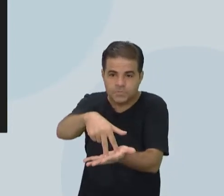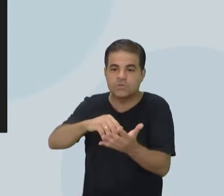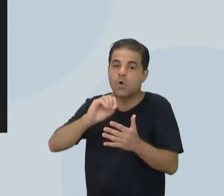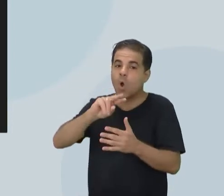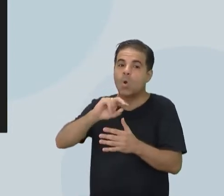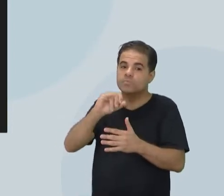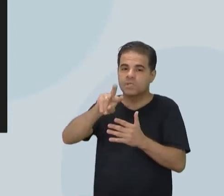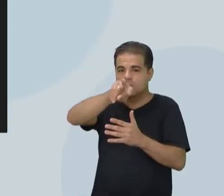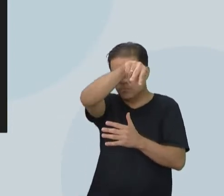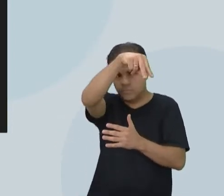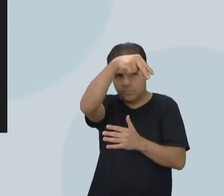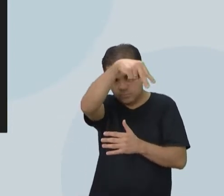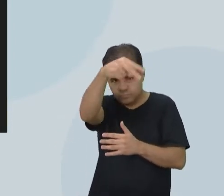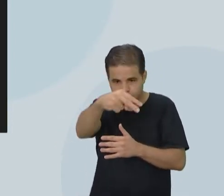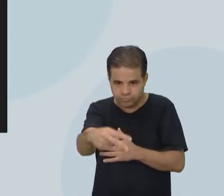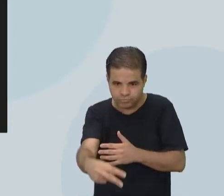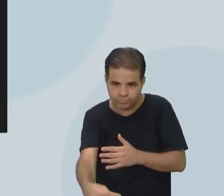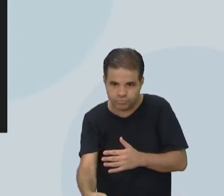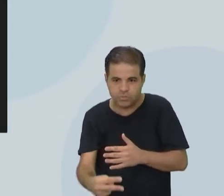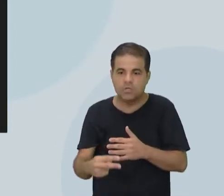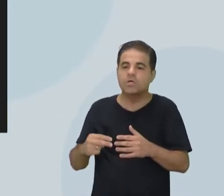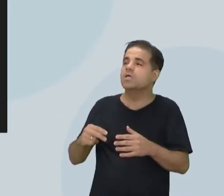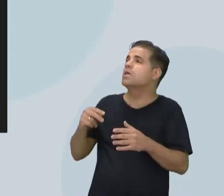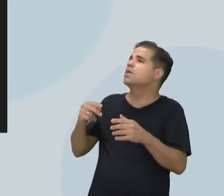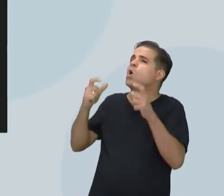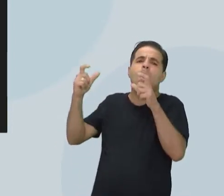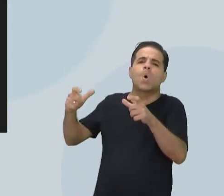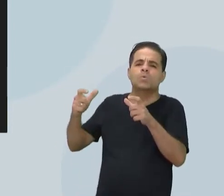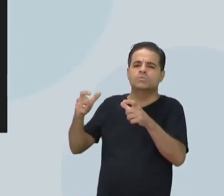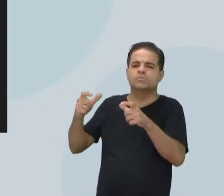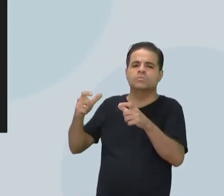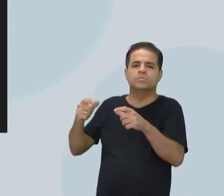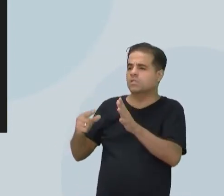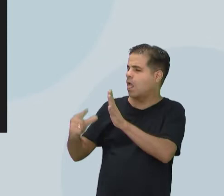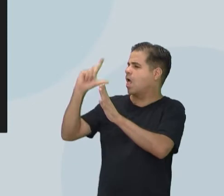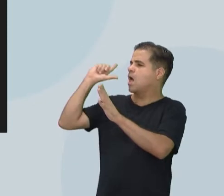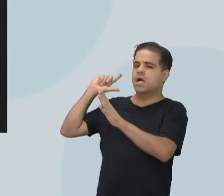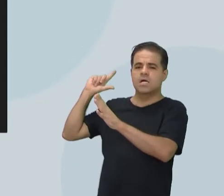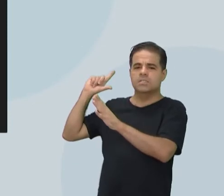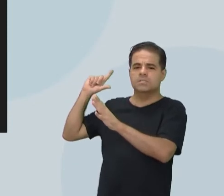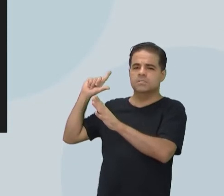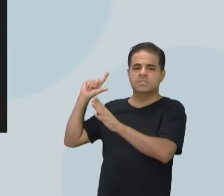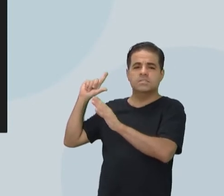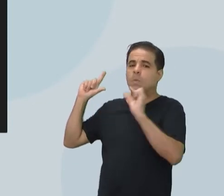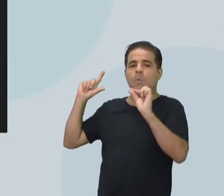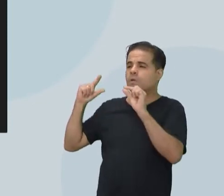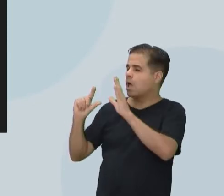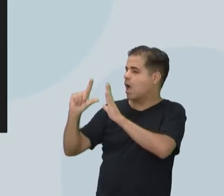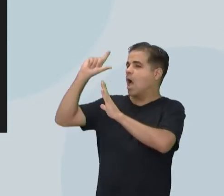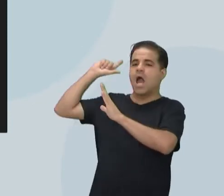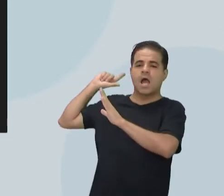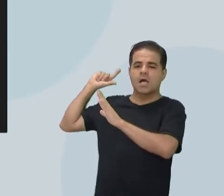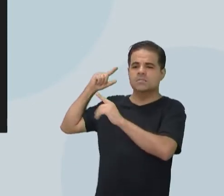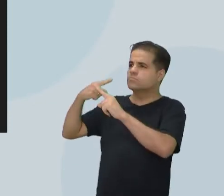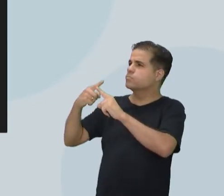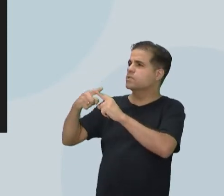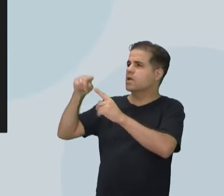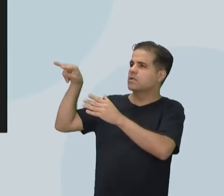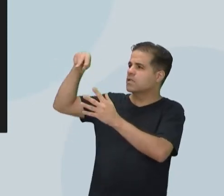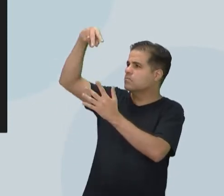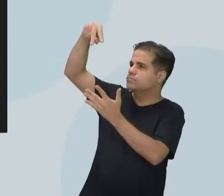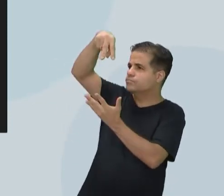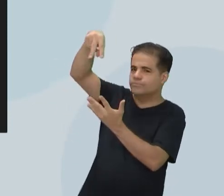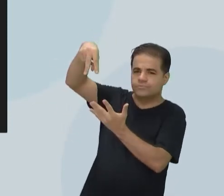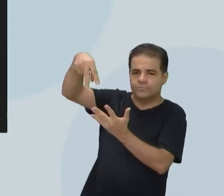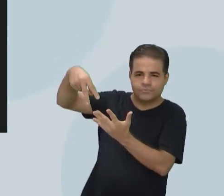E tem mais coisa, de onde ele está vindo? De onde ele está vindo? É um precipício? Sim, é um o que rio aconteceu para ele estar aí? Mas ele está no meio